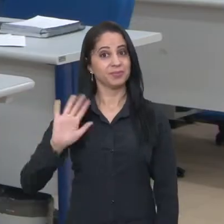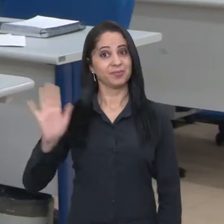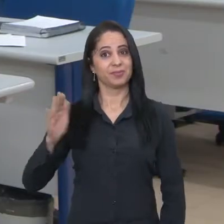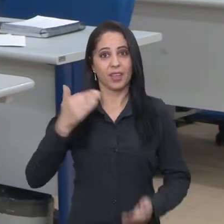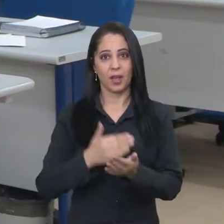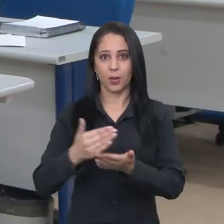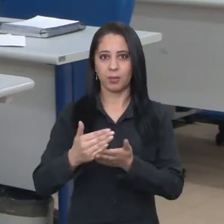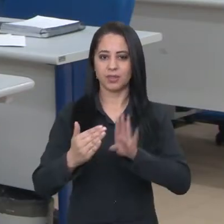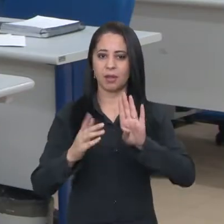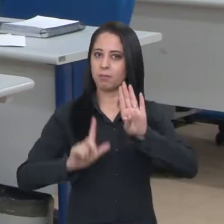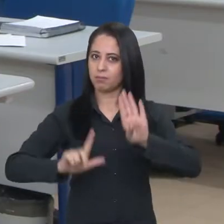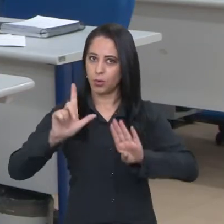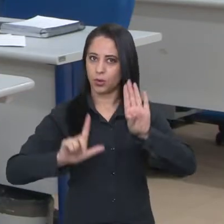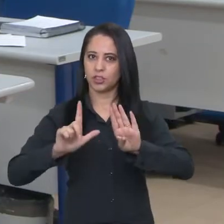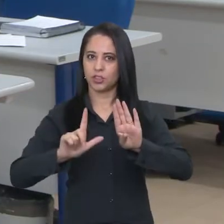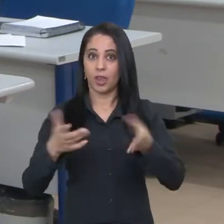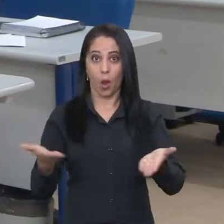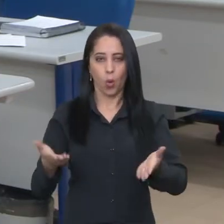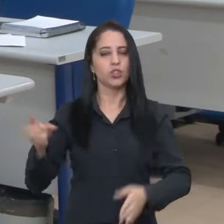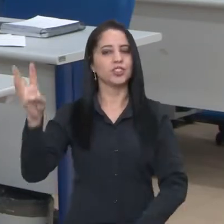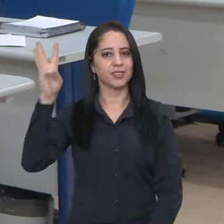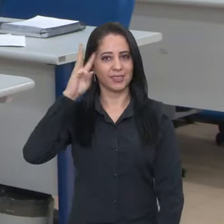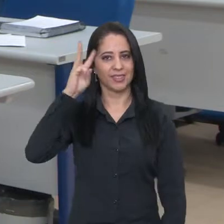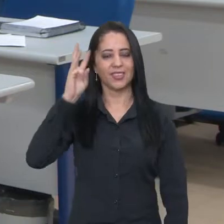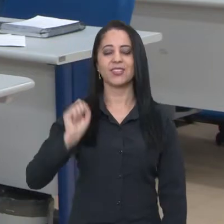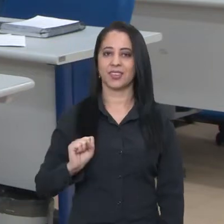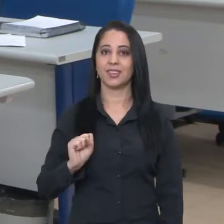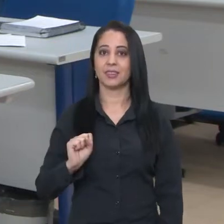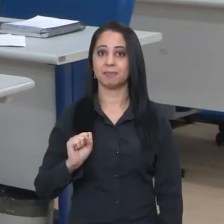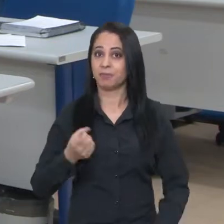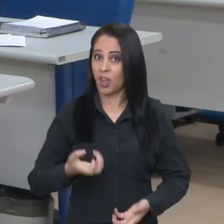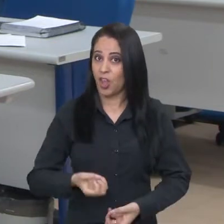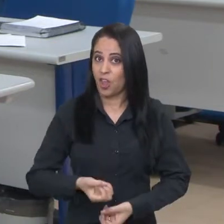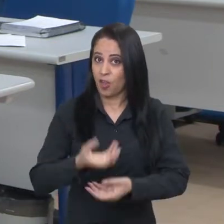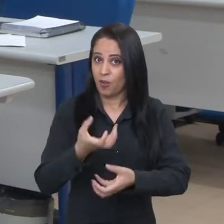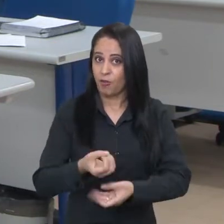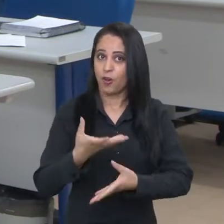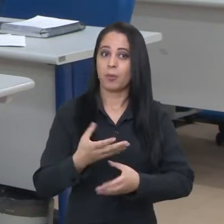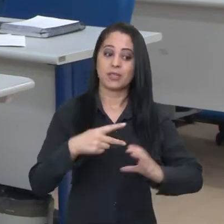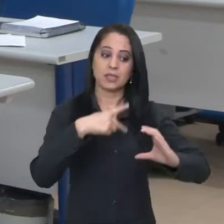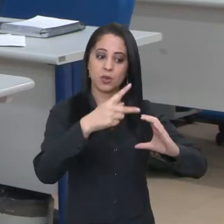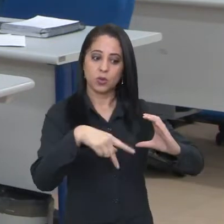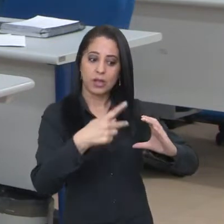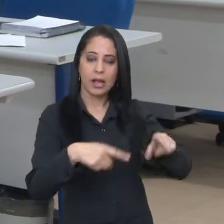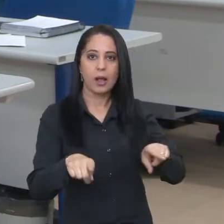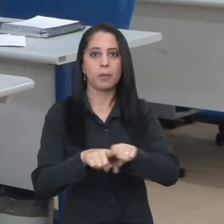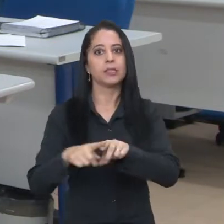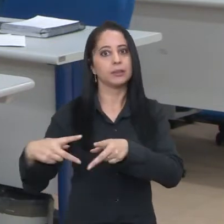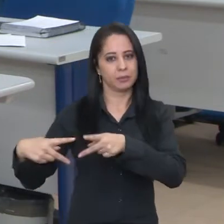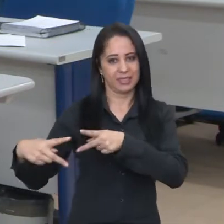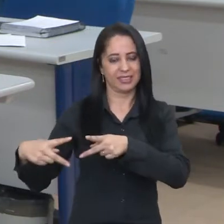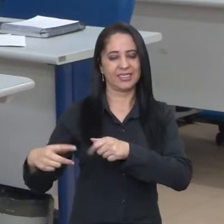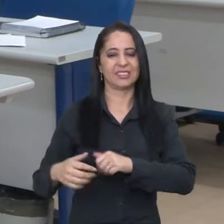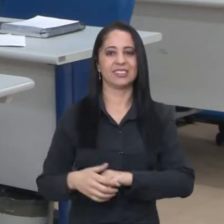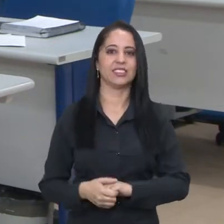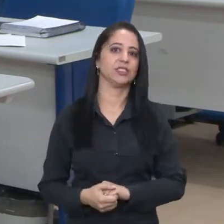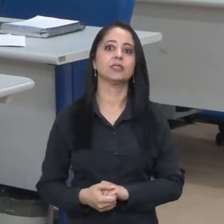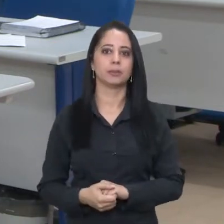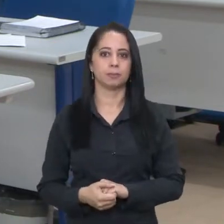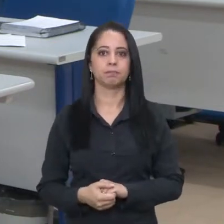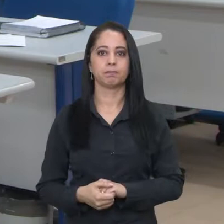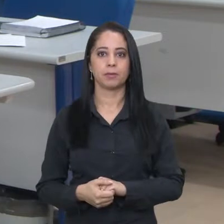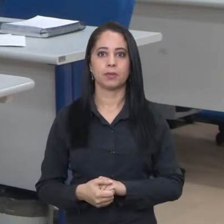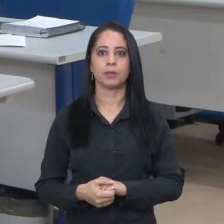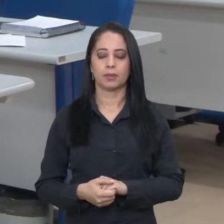Olá, está no ar o Boletim Legislativo desta terça, o nosso telejornal com as principais notícias da Câmara e da nossa cidade.